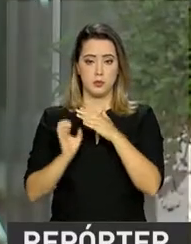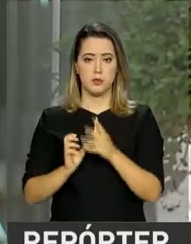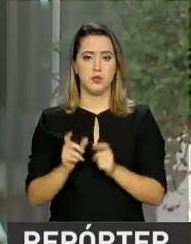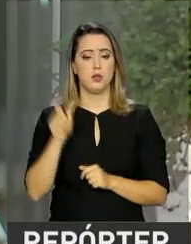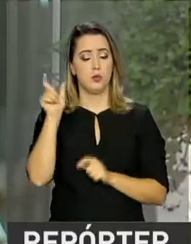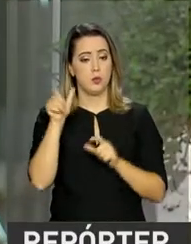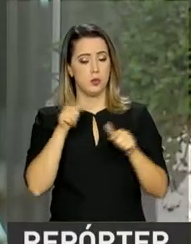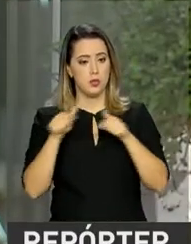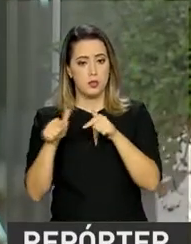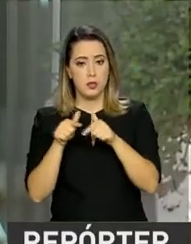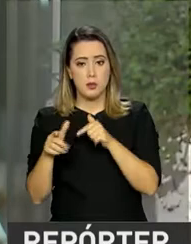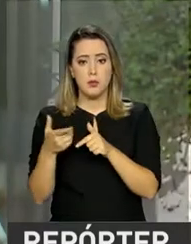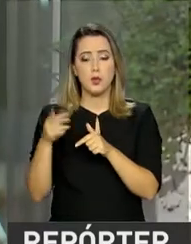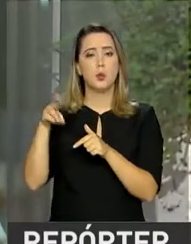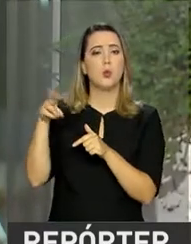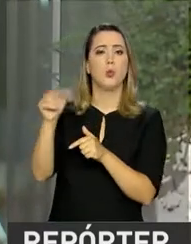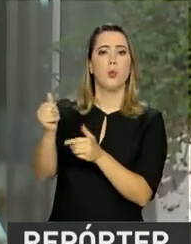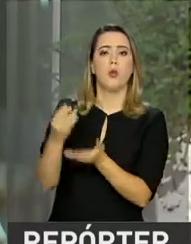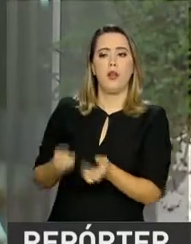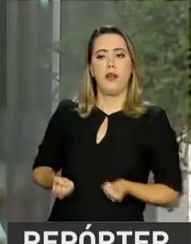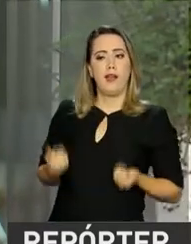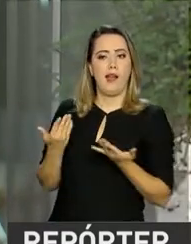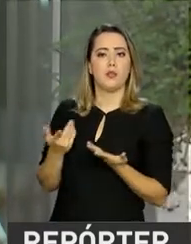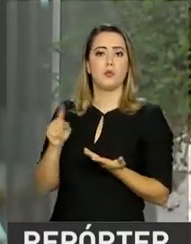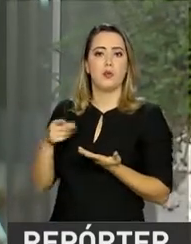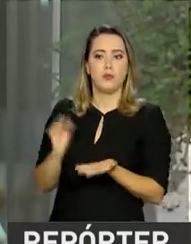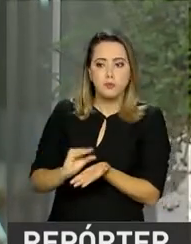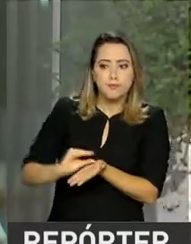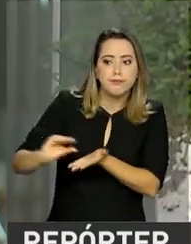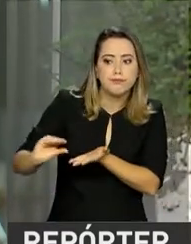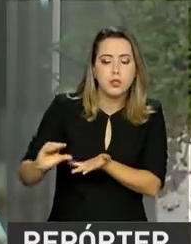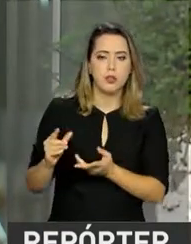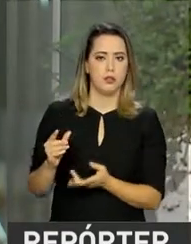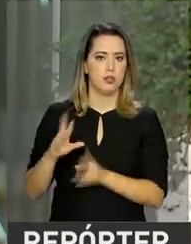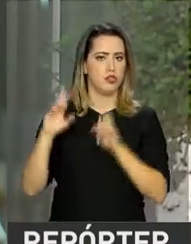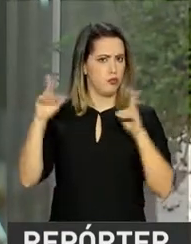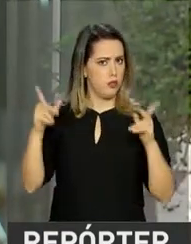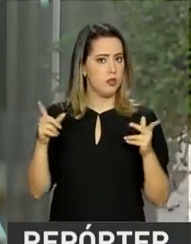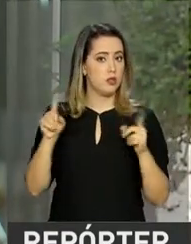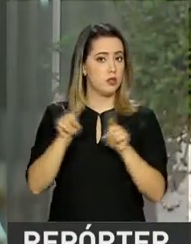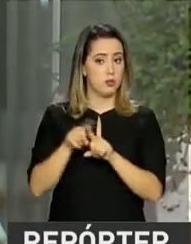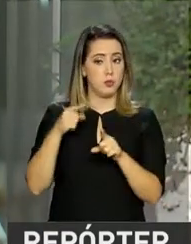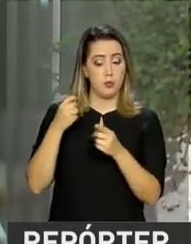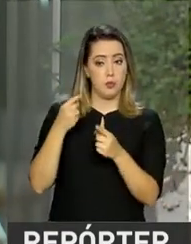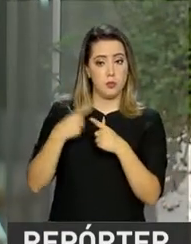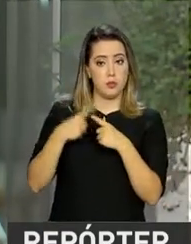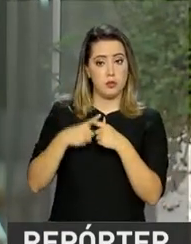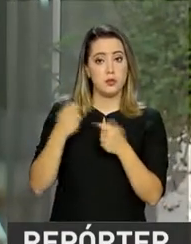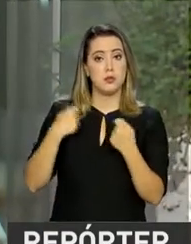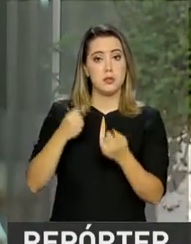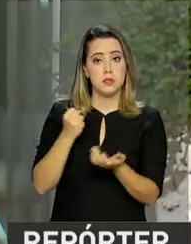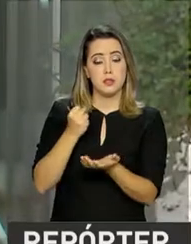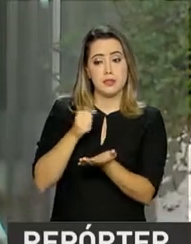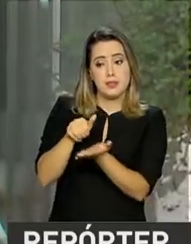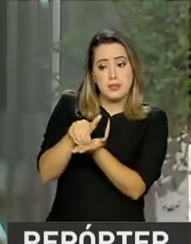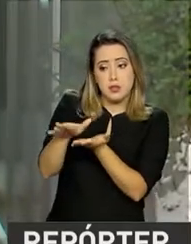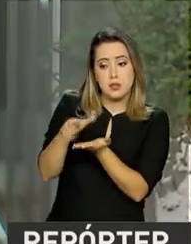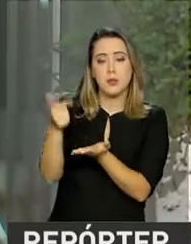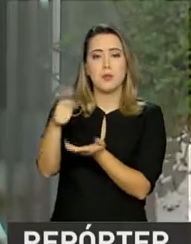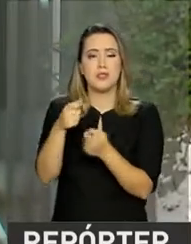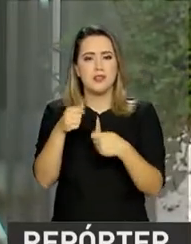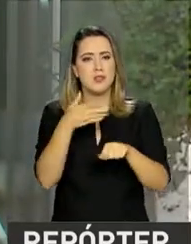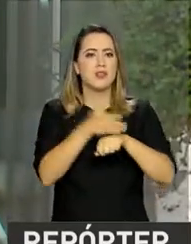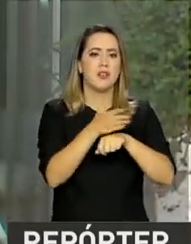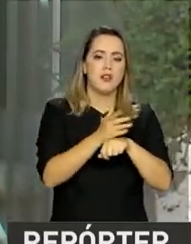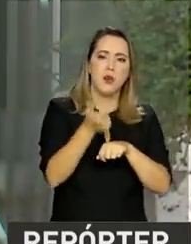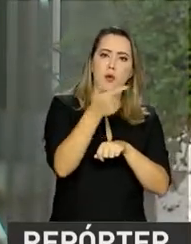quer despesa, o trabalhador é investimento para qualquer empresa. Porque se eu tiver que demitir um trabalhador, eu tenho que contratar outro, eu tenho que treinar outro